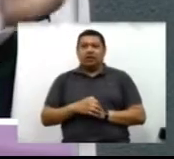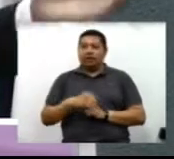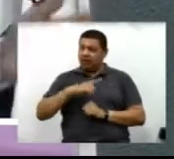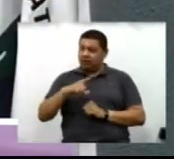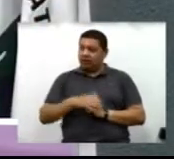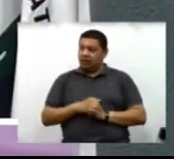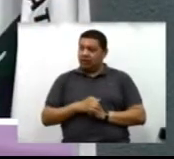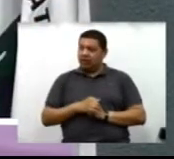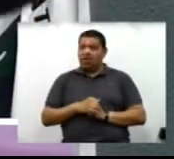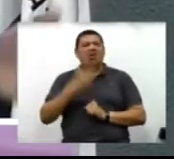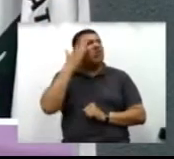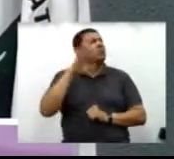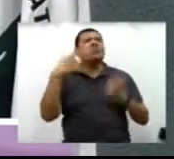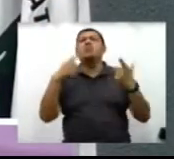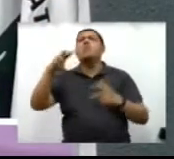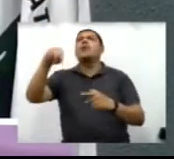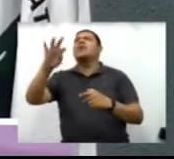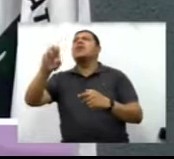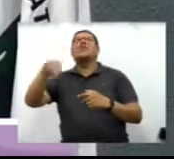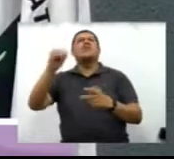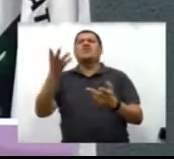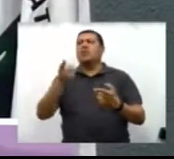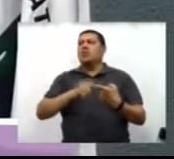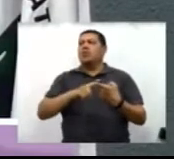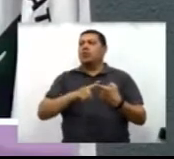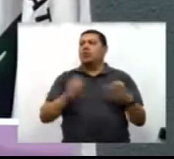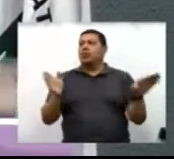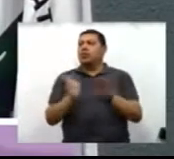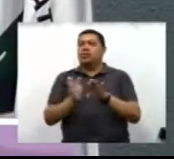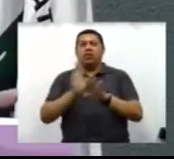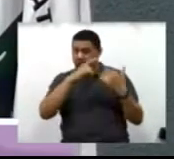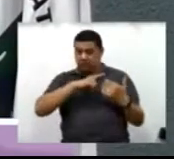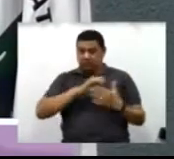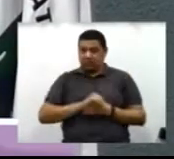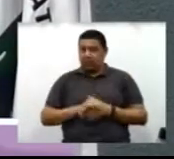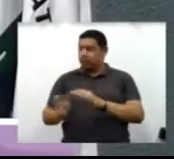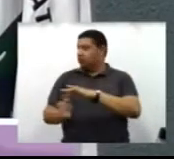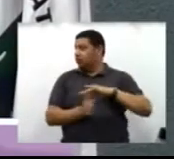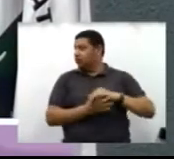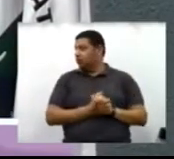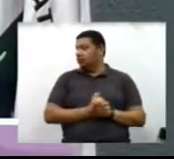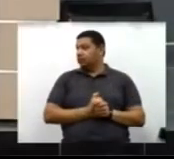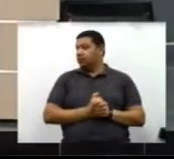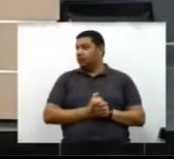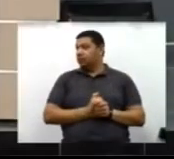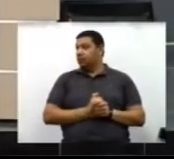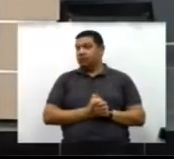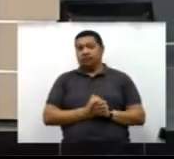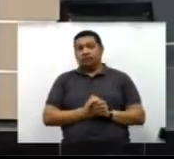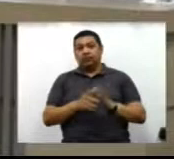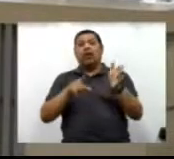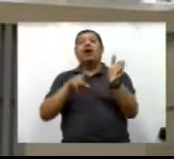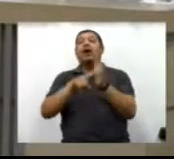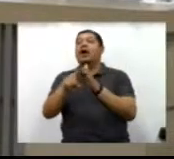muito tempo, eu nem sei se o senhor sabe onde que é o materno infantil, porque talvez quando o senhor chegar lá já até mudou de endereço. Vossa Excelência tem que responder minha pergunta e não Isso. fazer